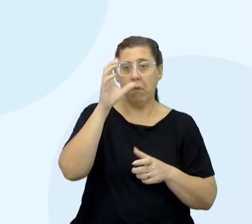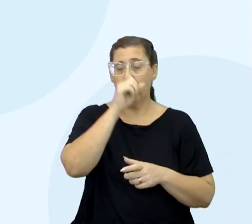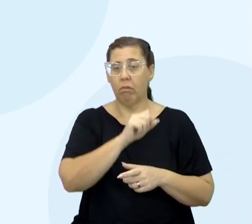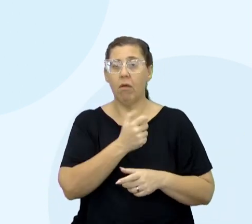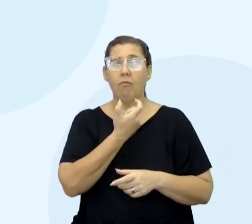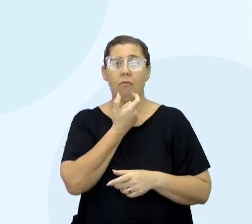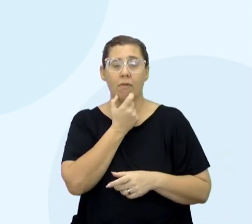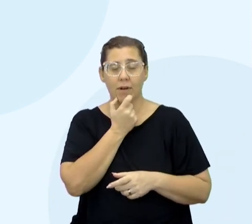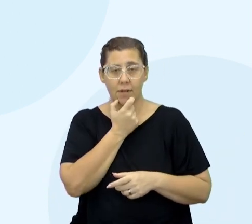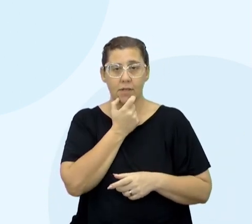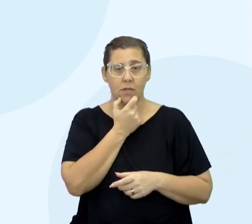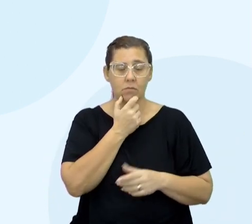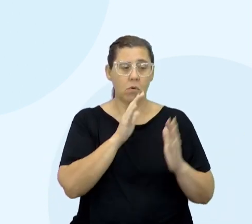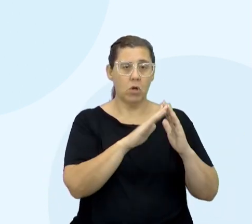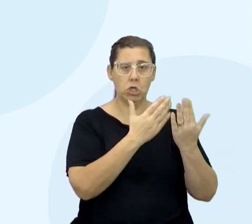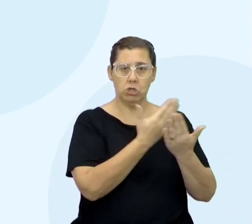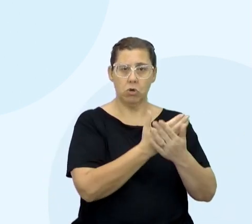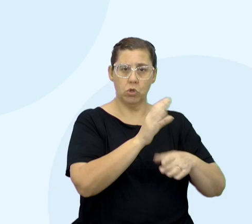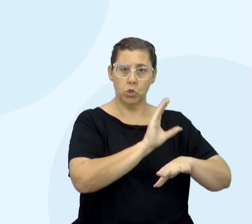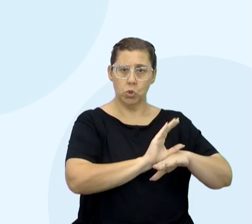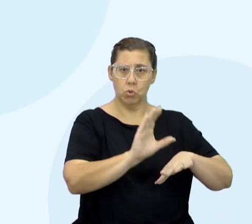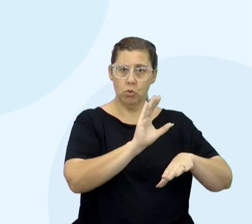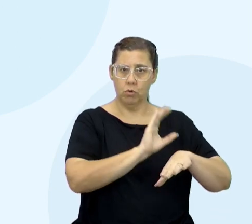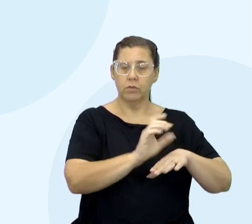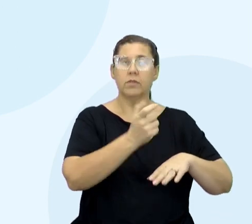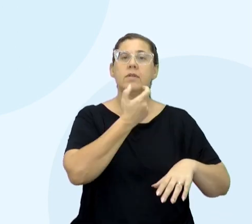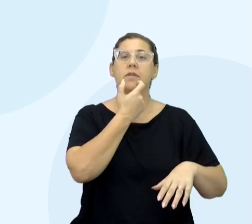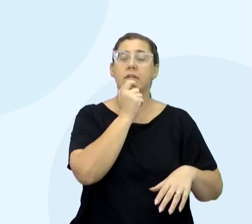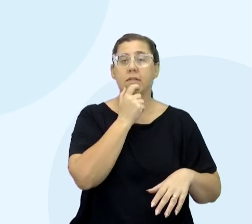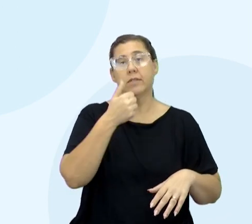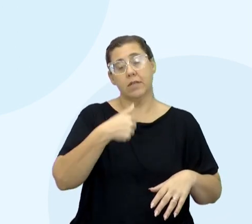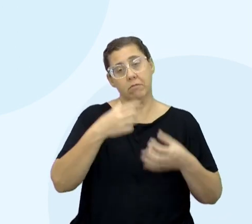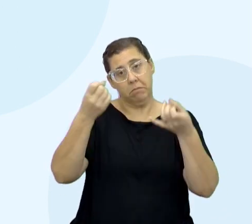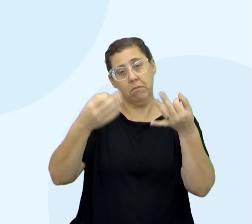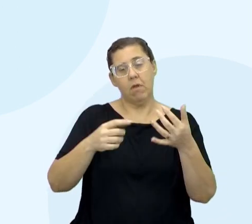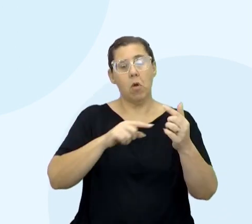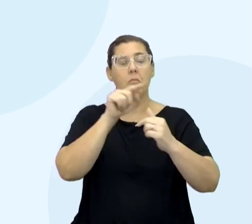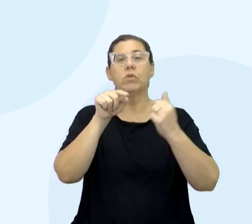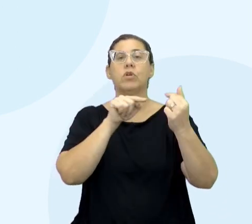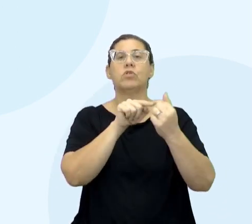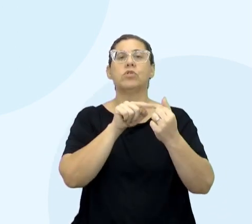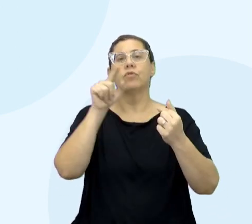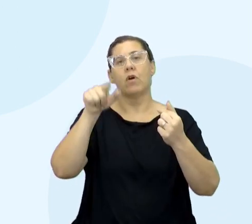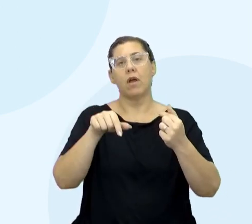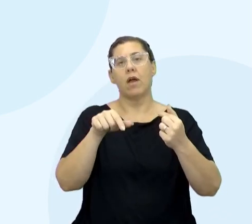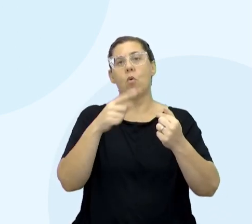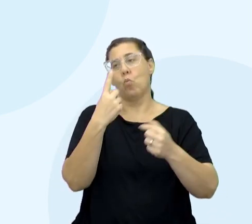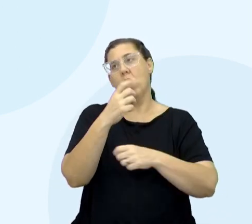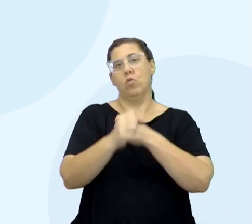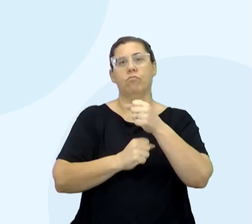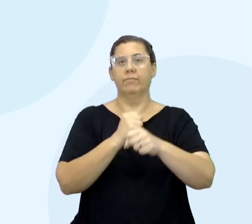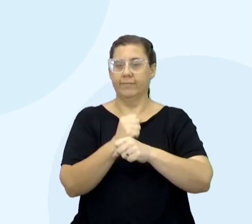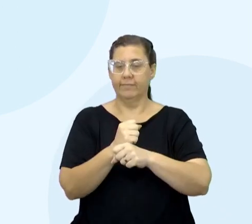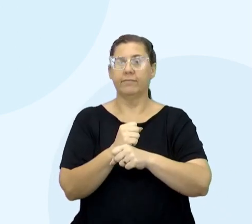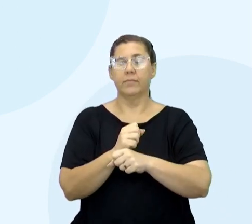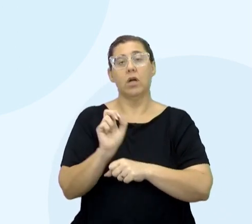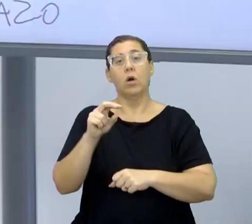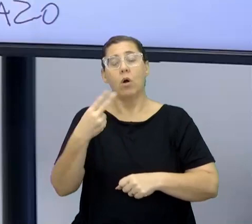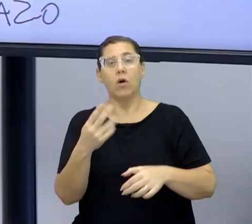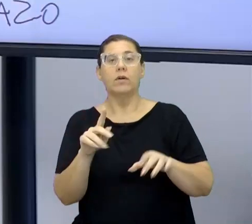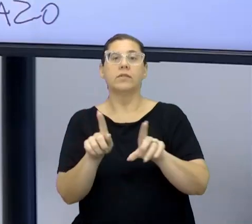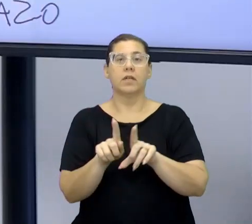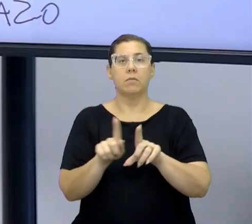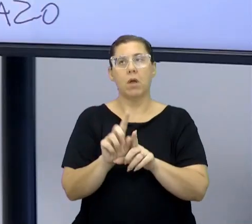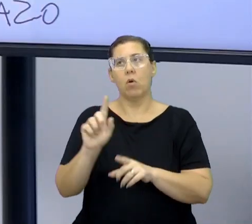inglês, entrar numa escola de inglês e eu falo que essa meta aí em 1 ano. Ou também,